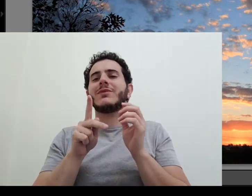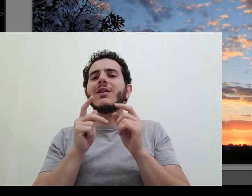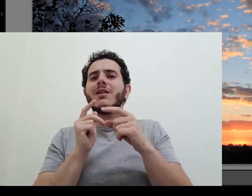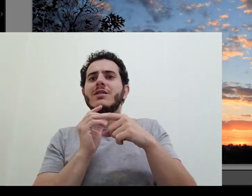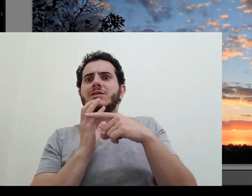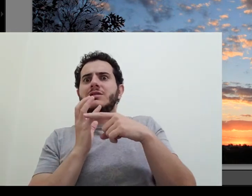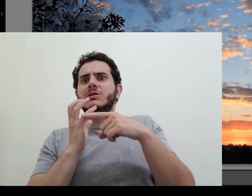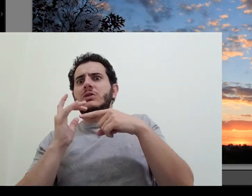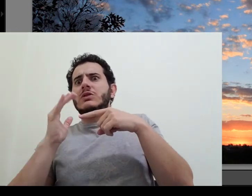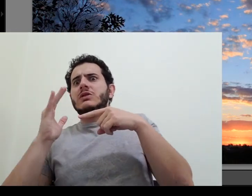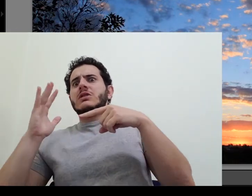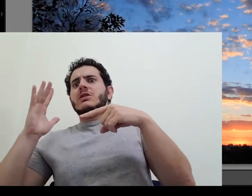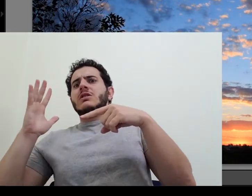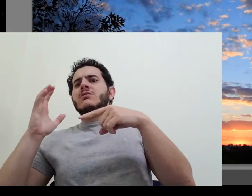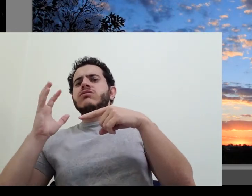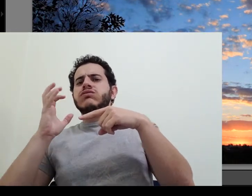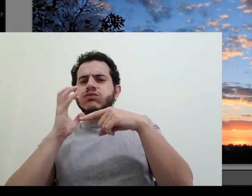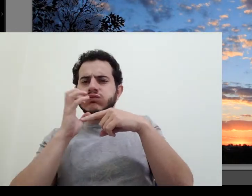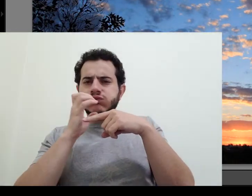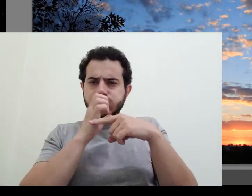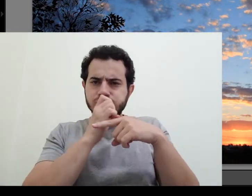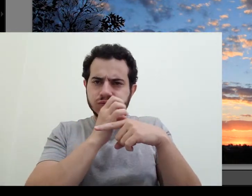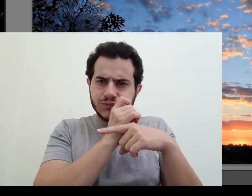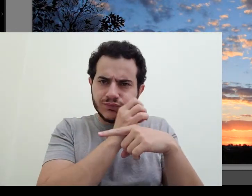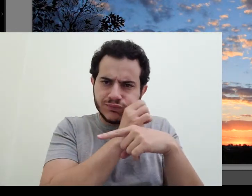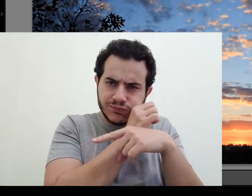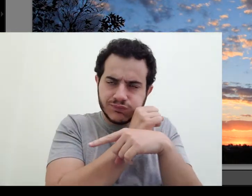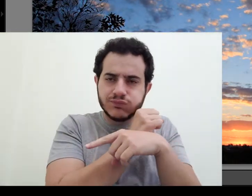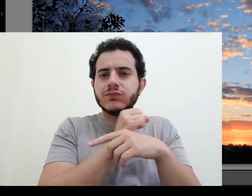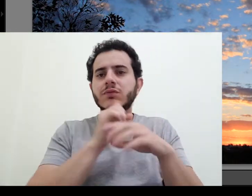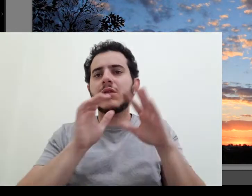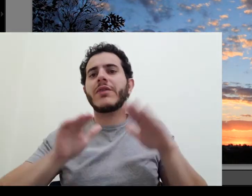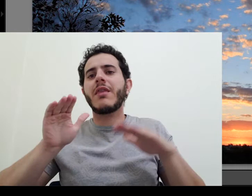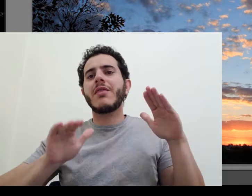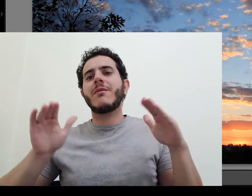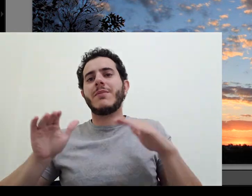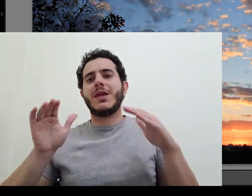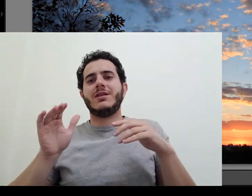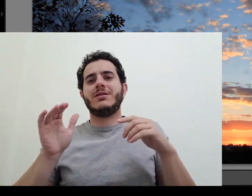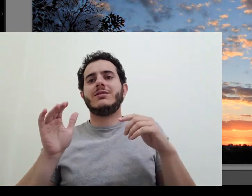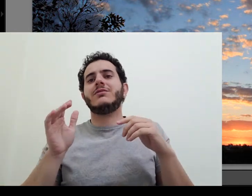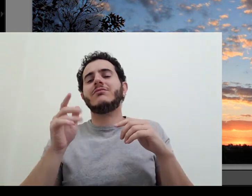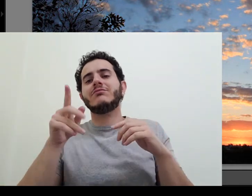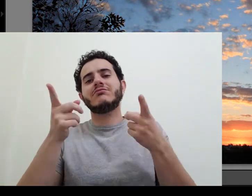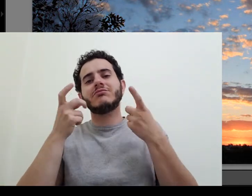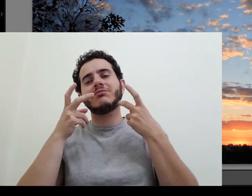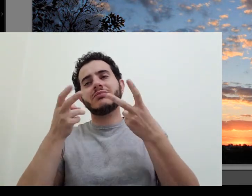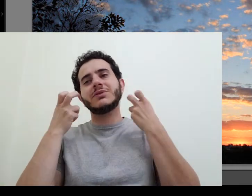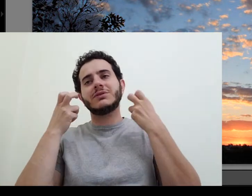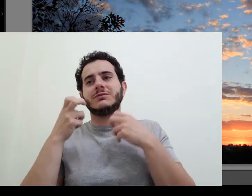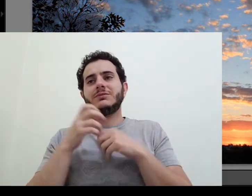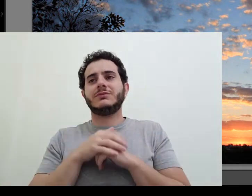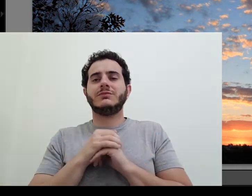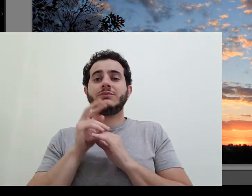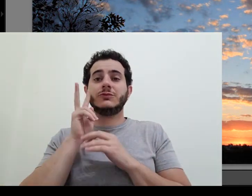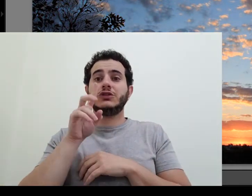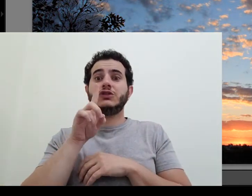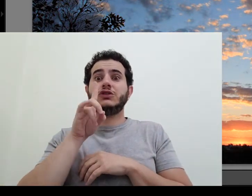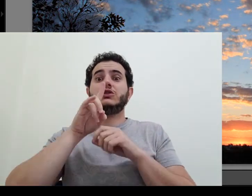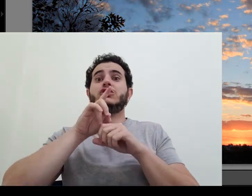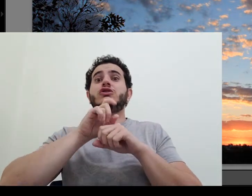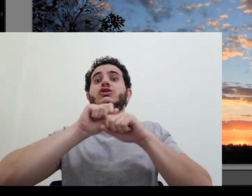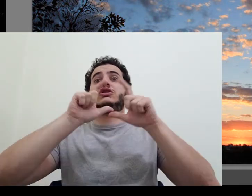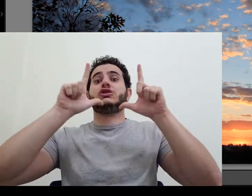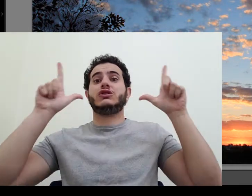entre 5500, 5200, algumas câmeras são 5200. O Lightroom considera a luz do dia, ó, se eu pegar aqui, ó, luz do dia, ele